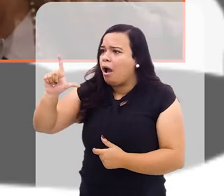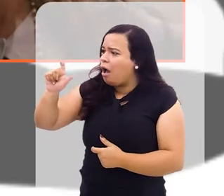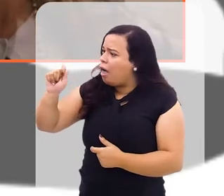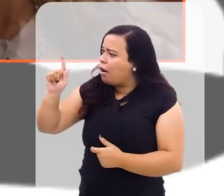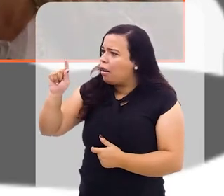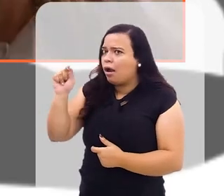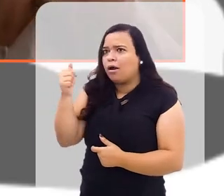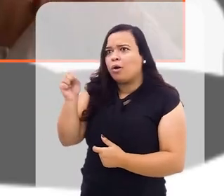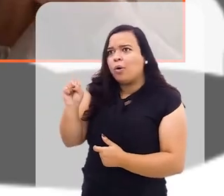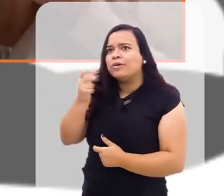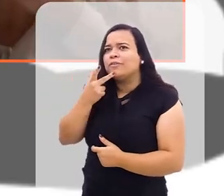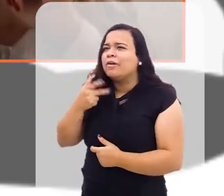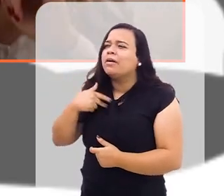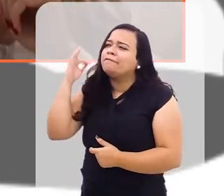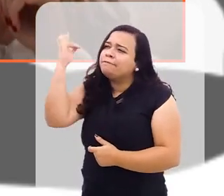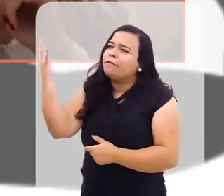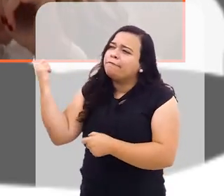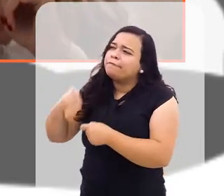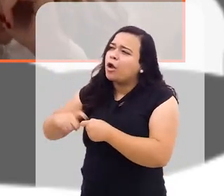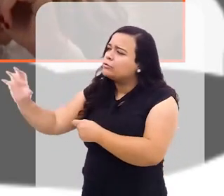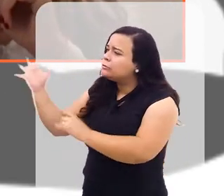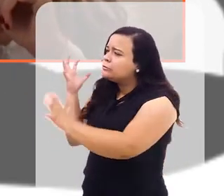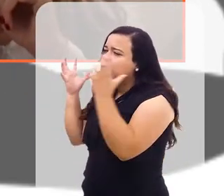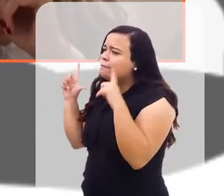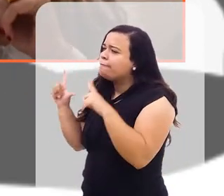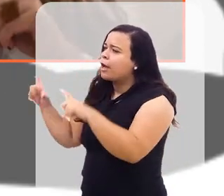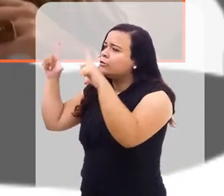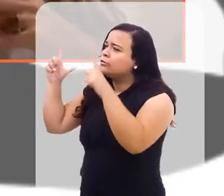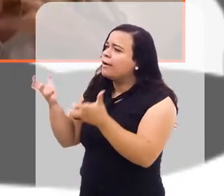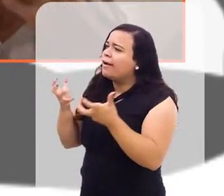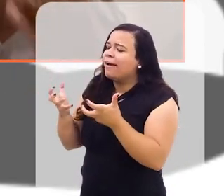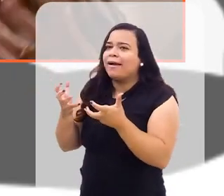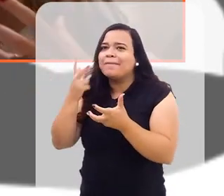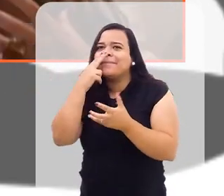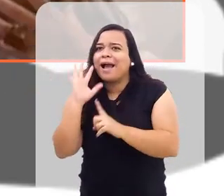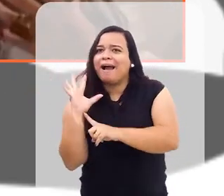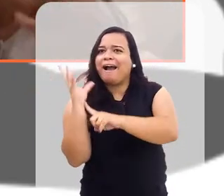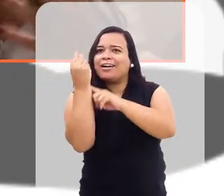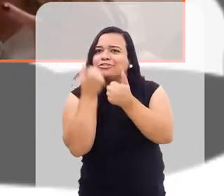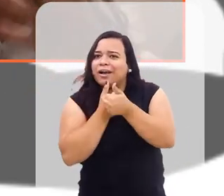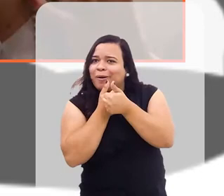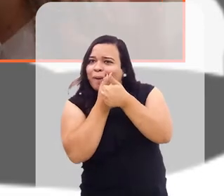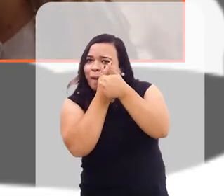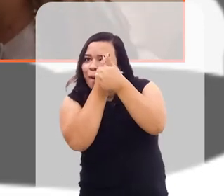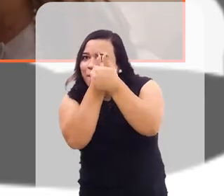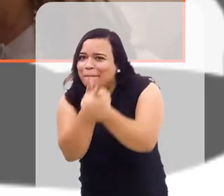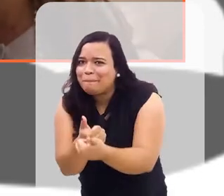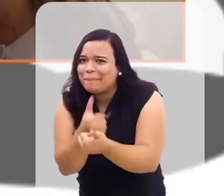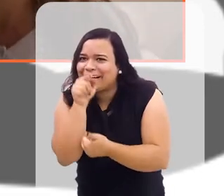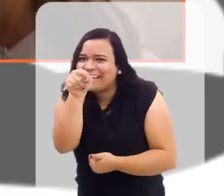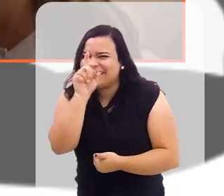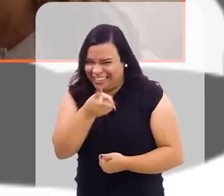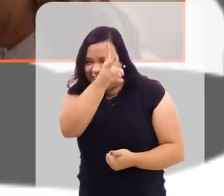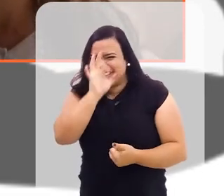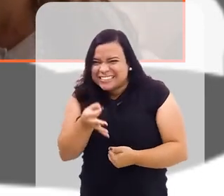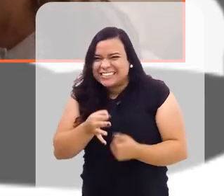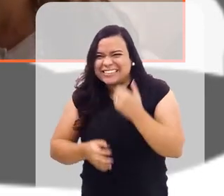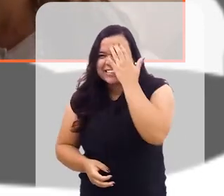passando num campo, você fala, ainda volto aqui para tirar uma foto desse lugar. Quer dizer, a arte acompanhou a